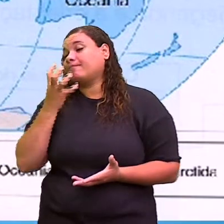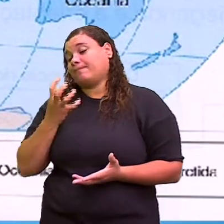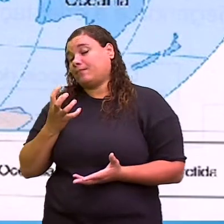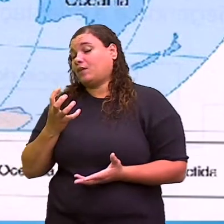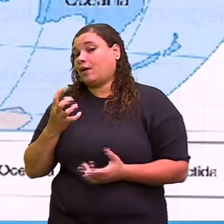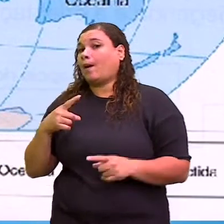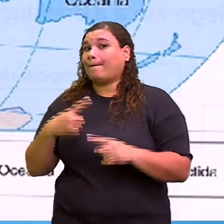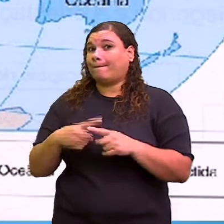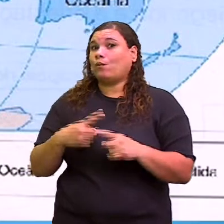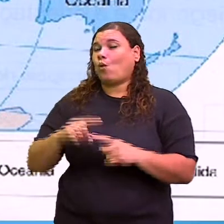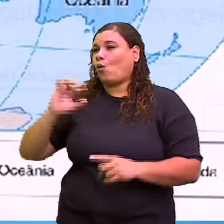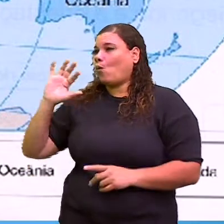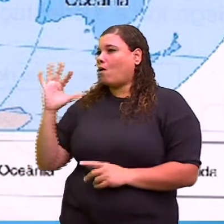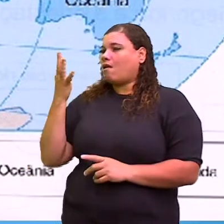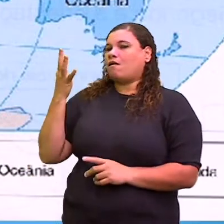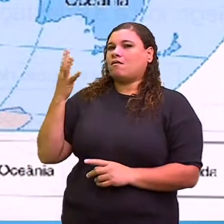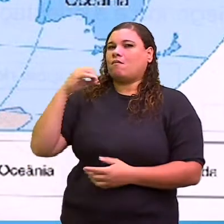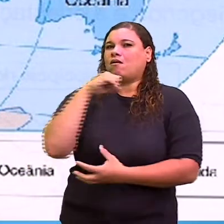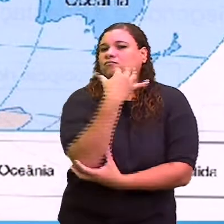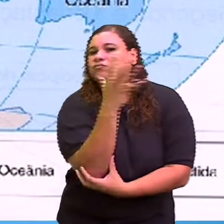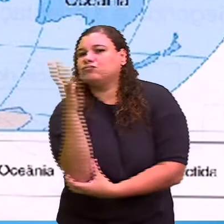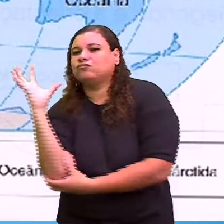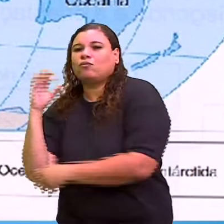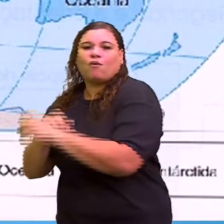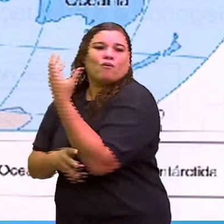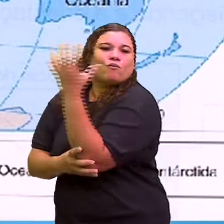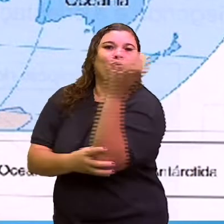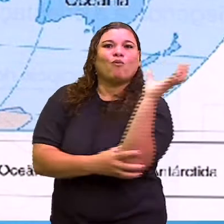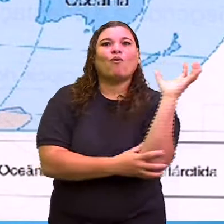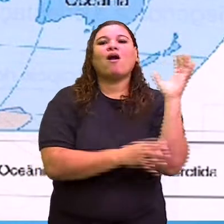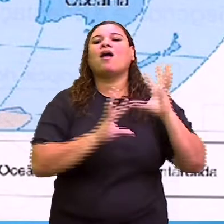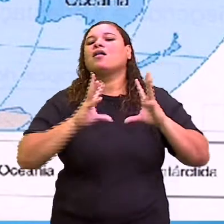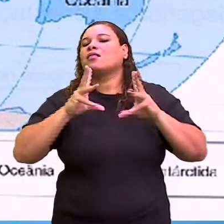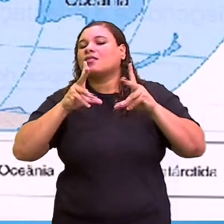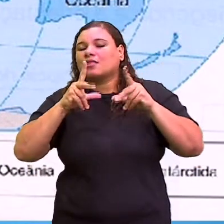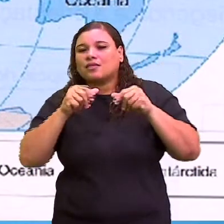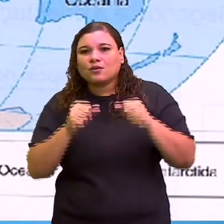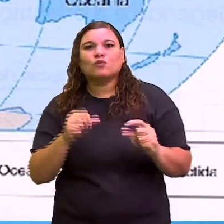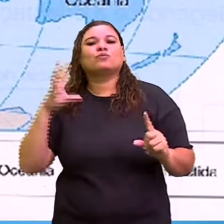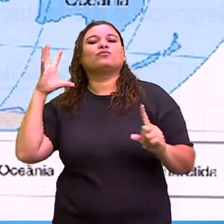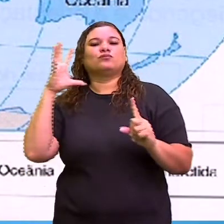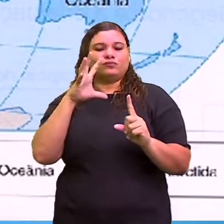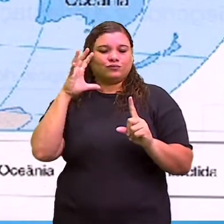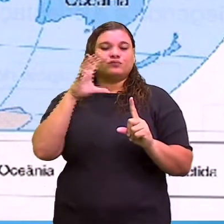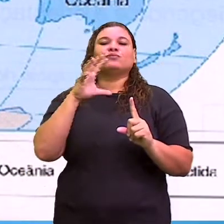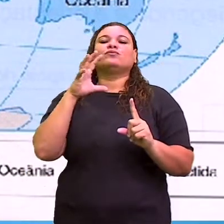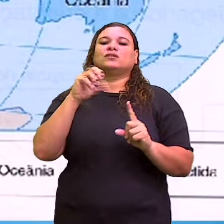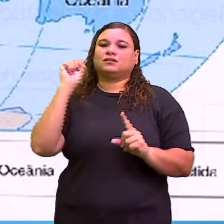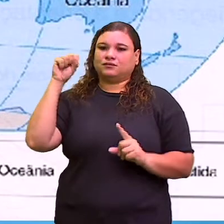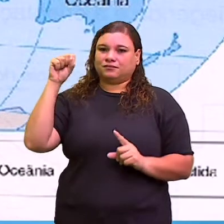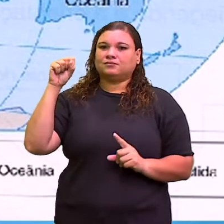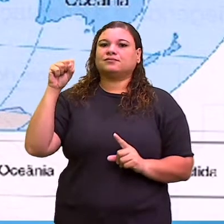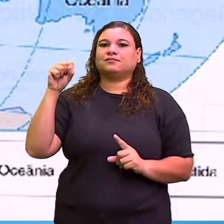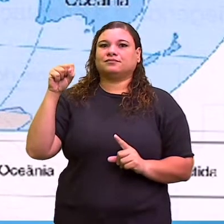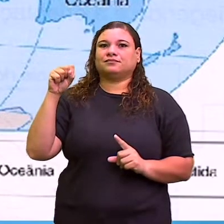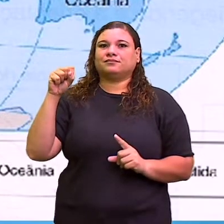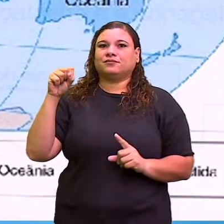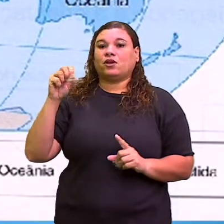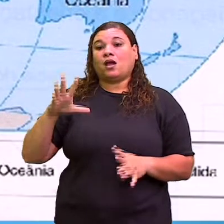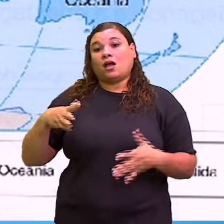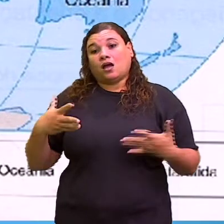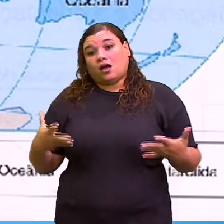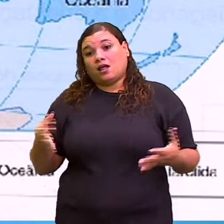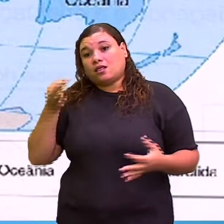clima, na vegetação. Então, só observando o mapa mundi,